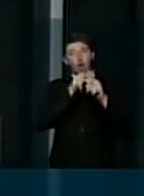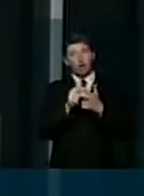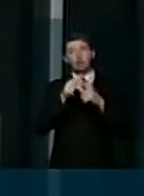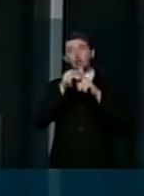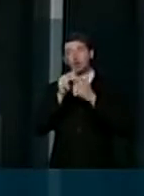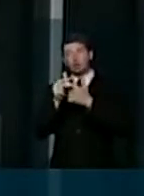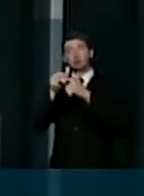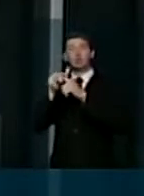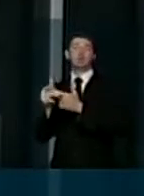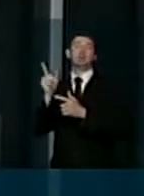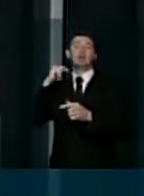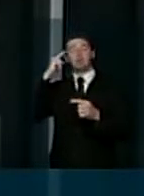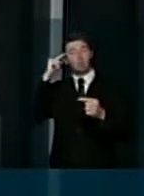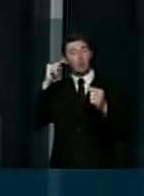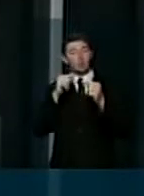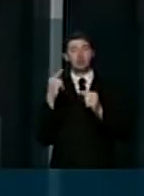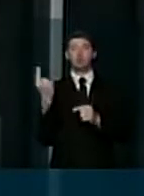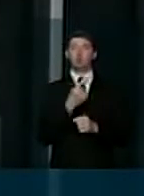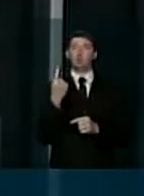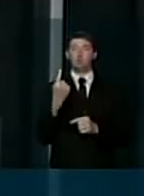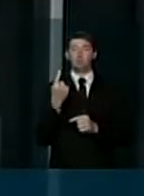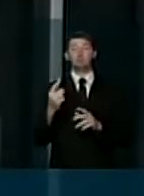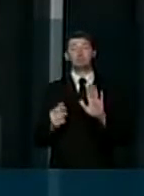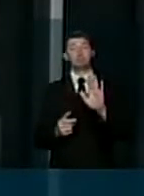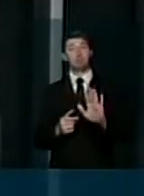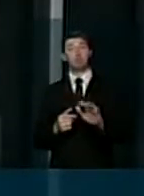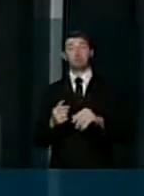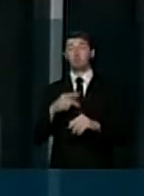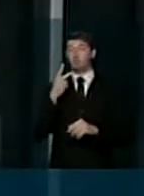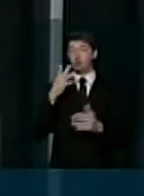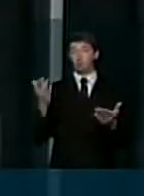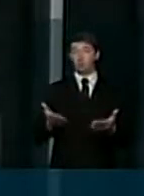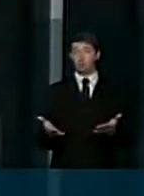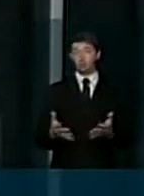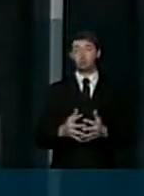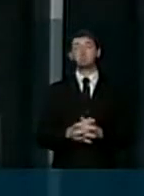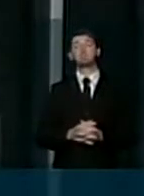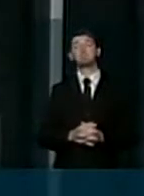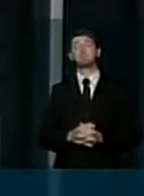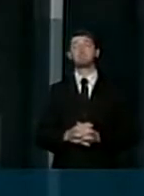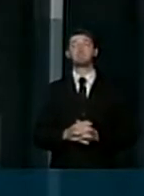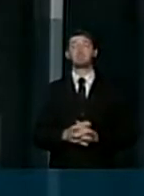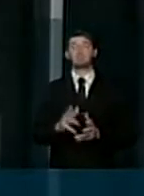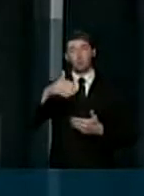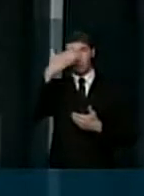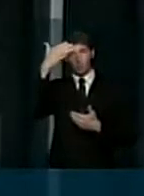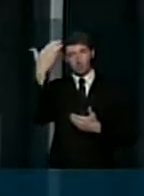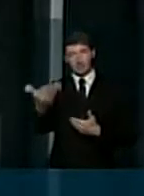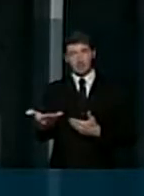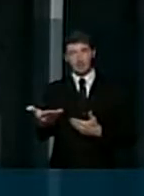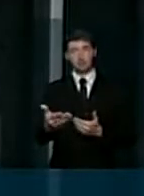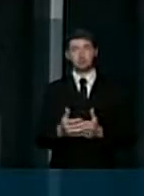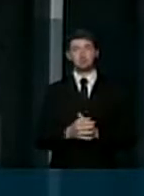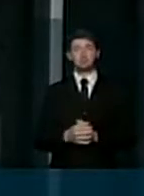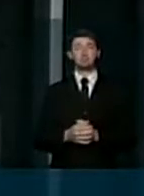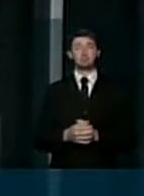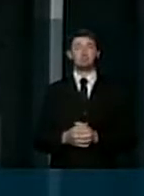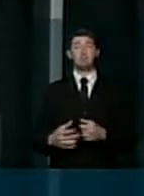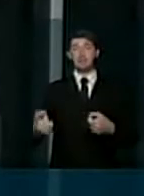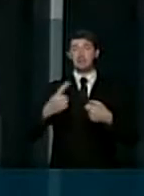maioria do consenso aqui nessa casa. Bom, eu quero, nessa fala de hoje, prestar uma homenagem